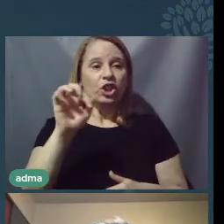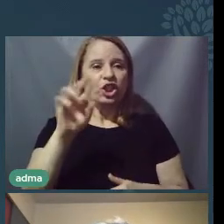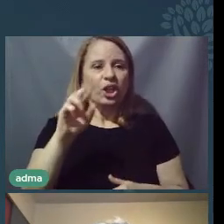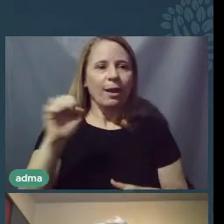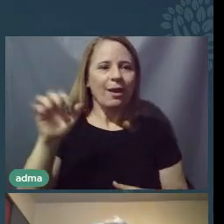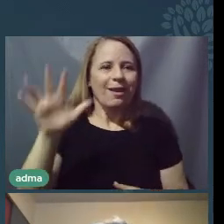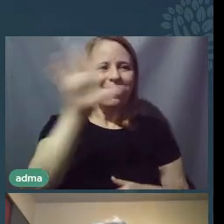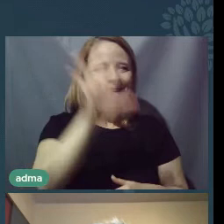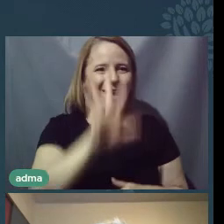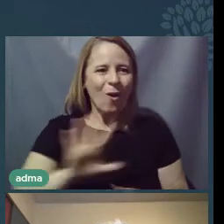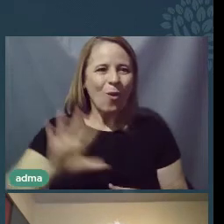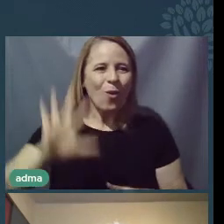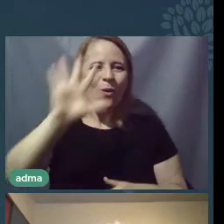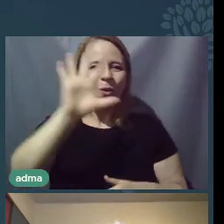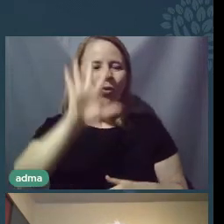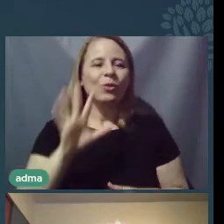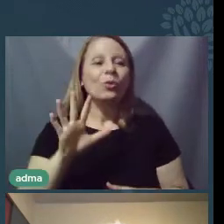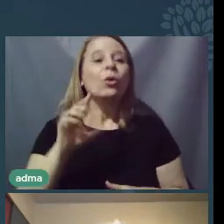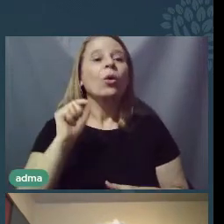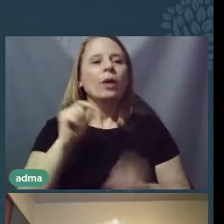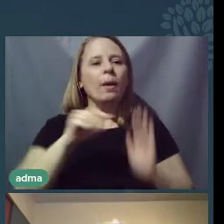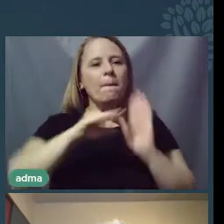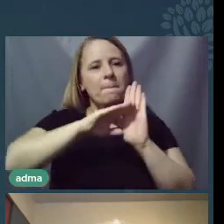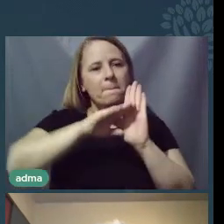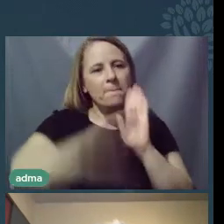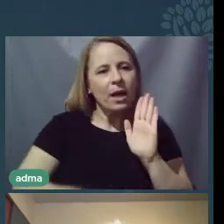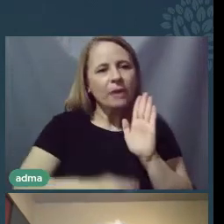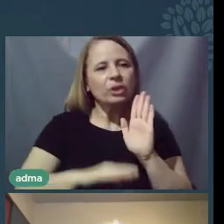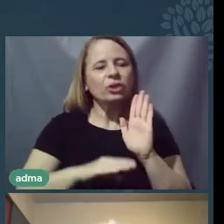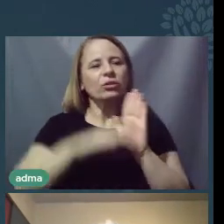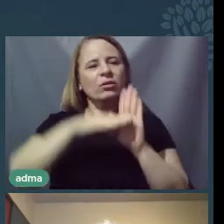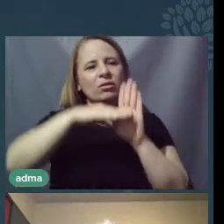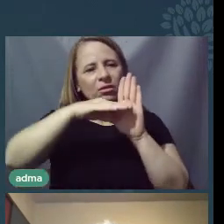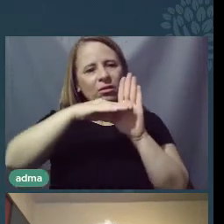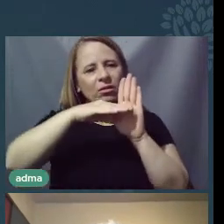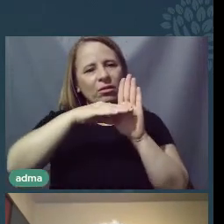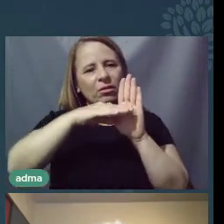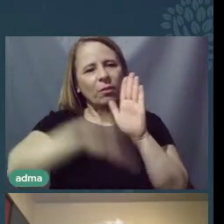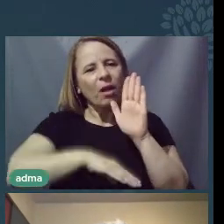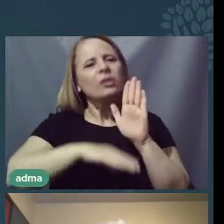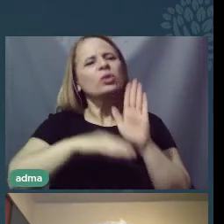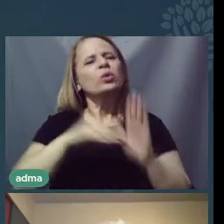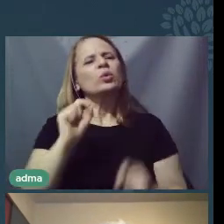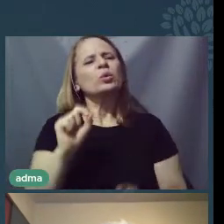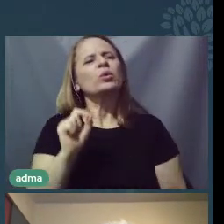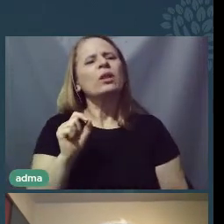veem que baixa adesão, algo que a gente poderia definir.